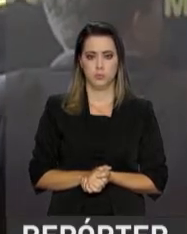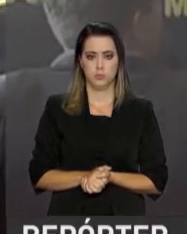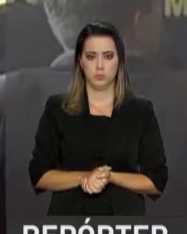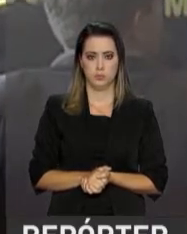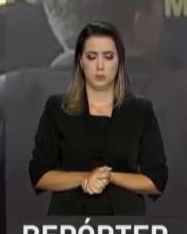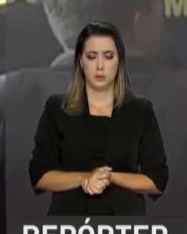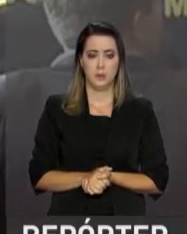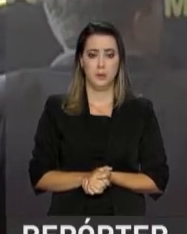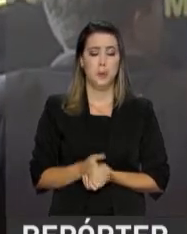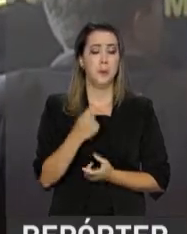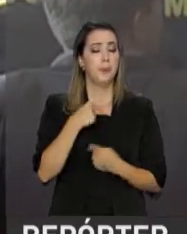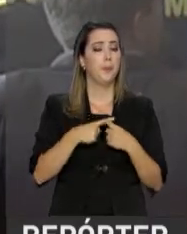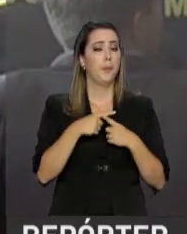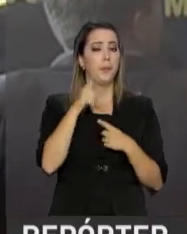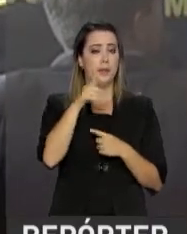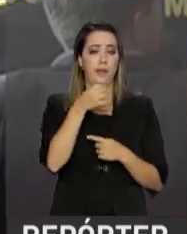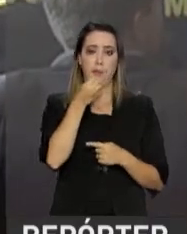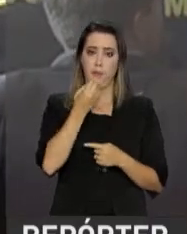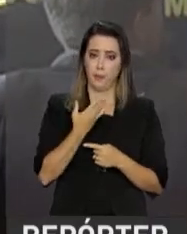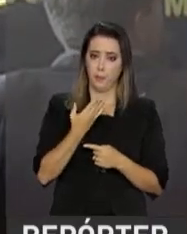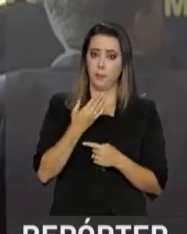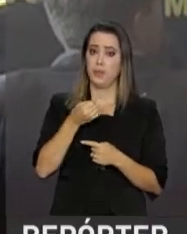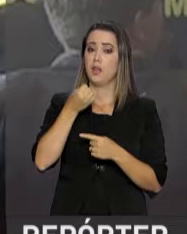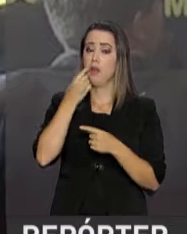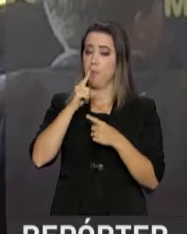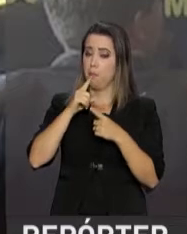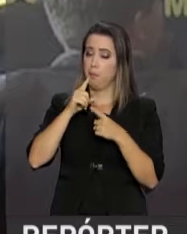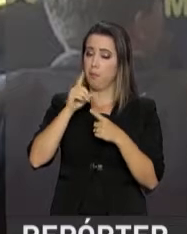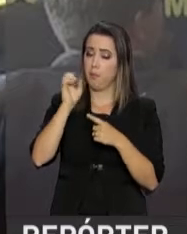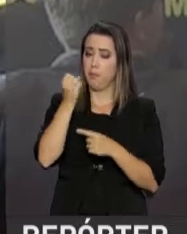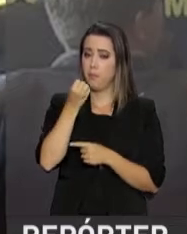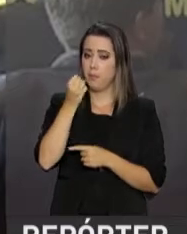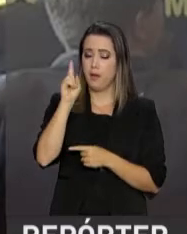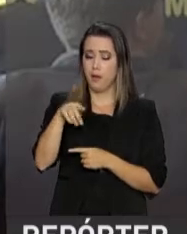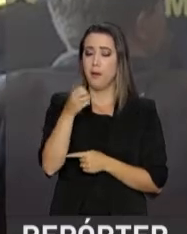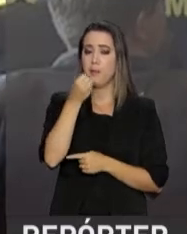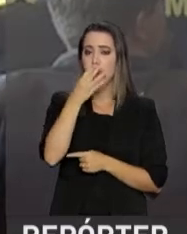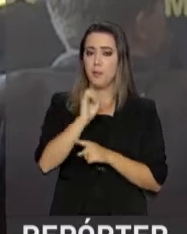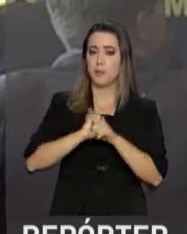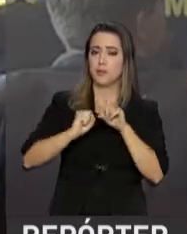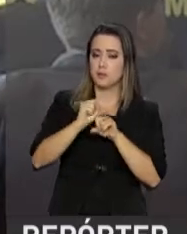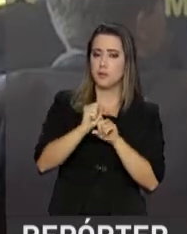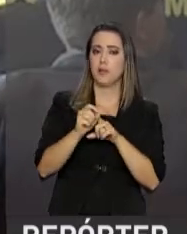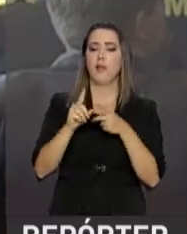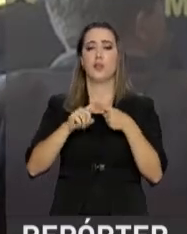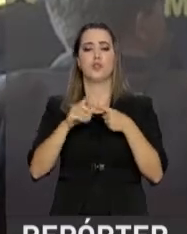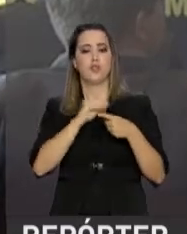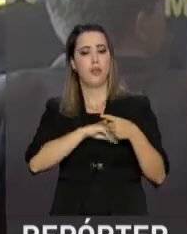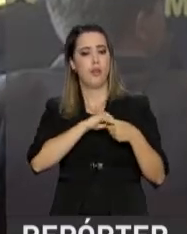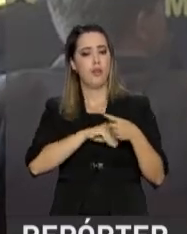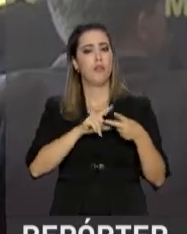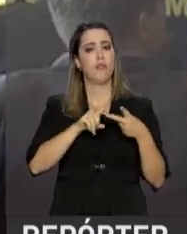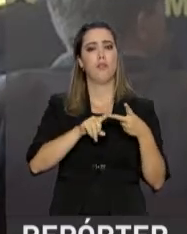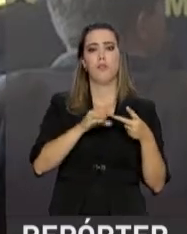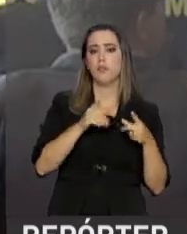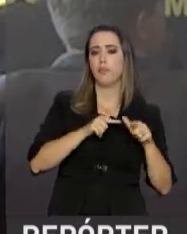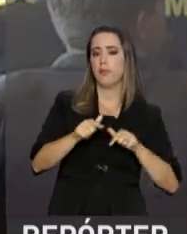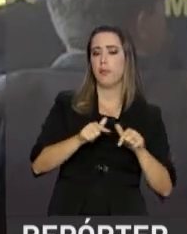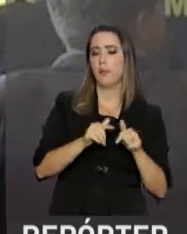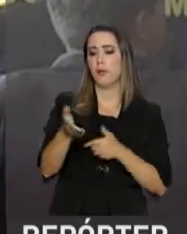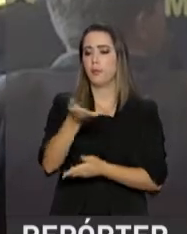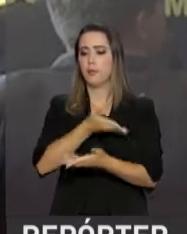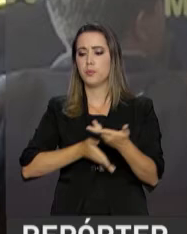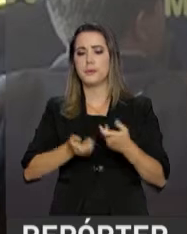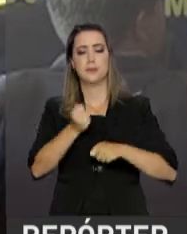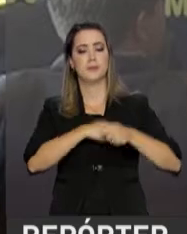geram para a sociedade na forma de geração de renda geração de emprego na 90a são da vida